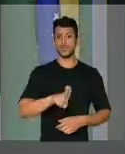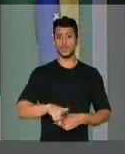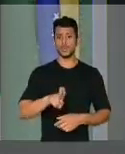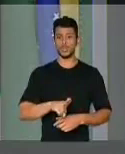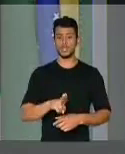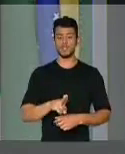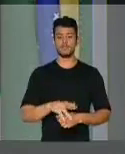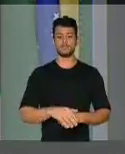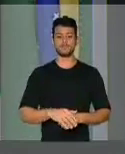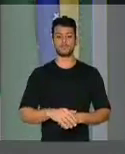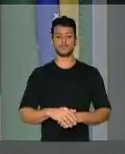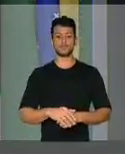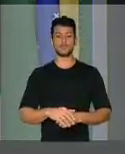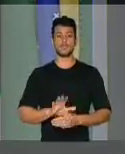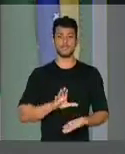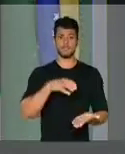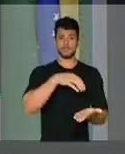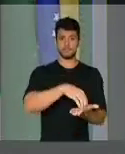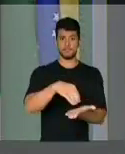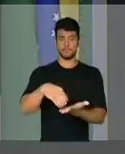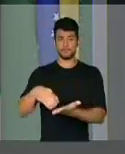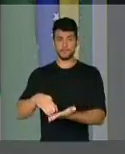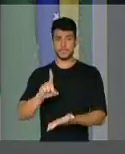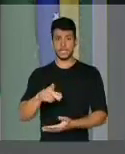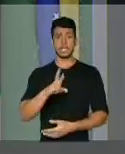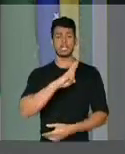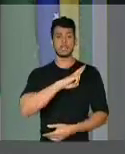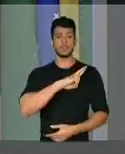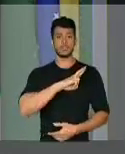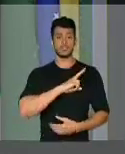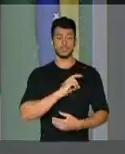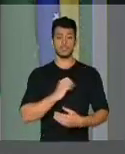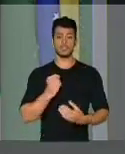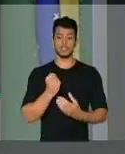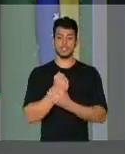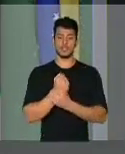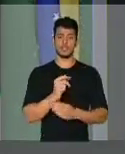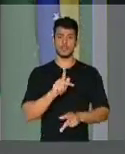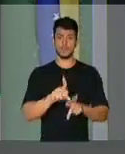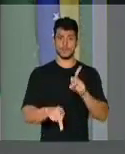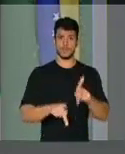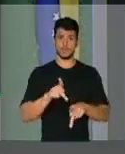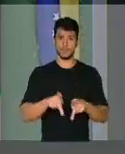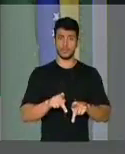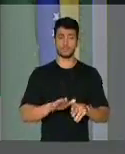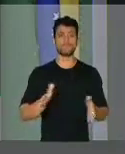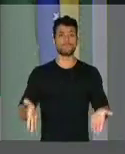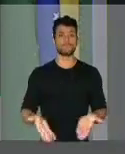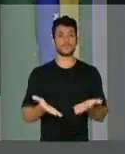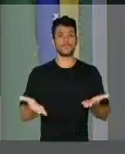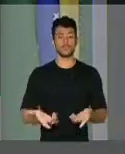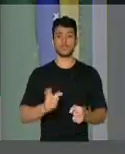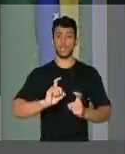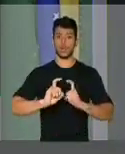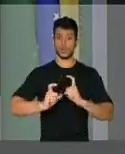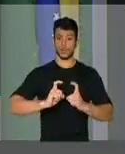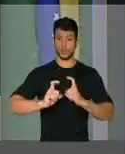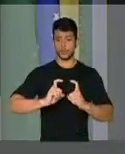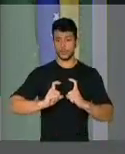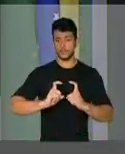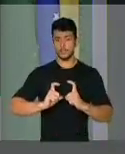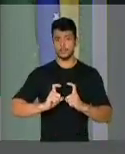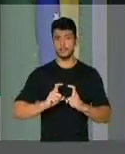dos órgãos responsáveis pela segurança pública, estimulando a coordenação e